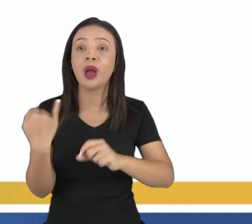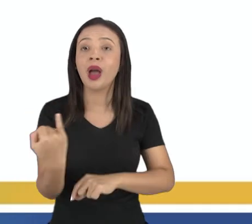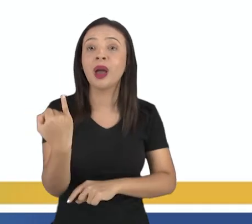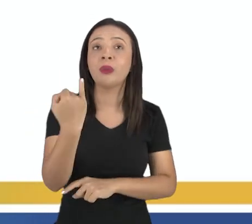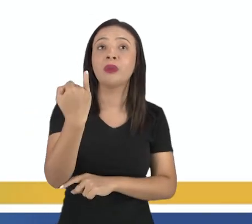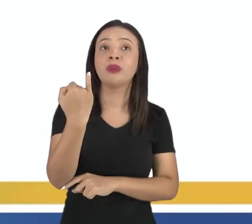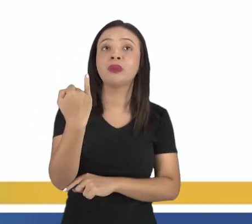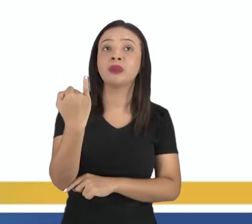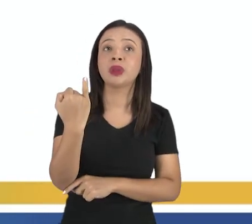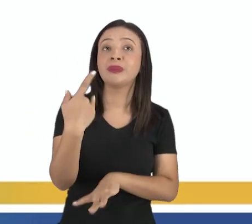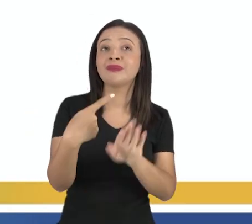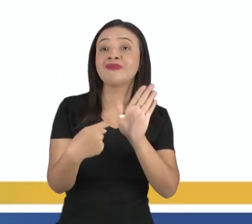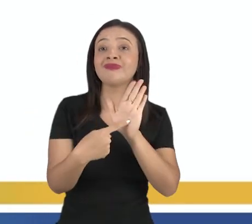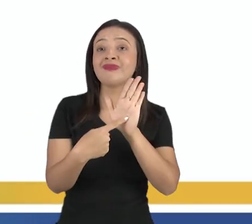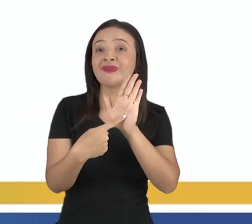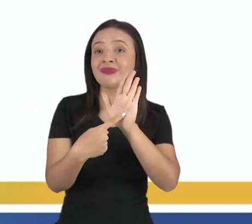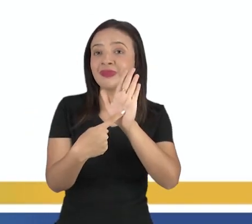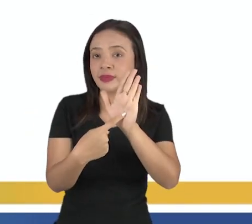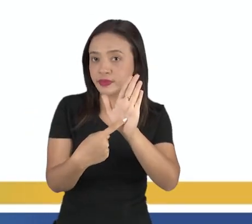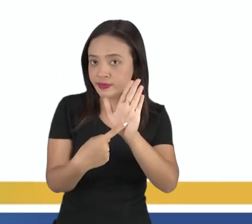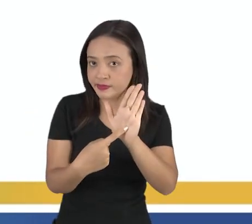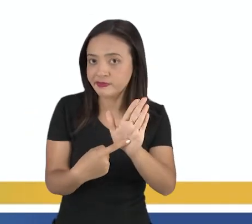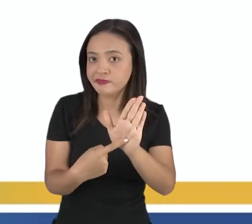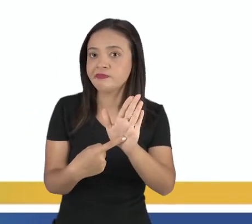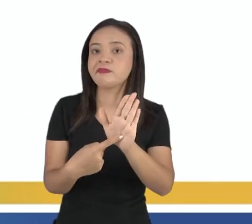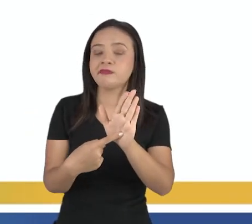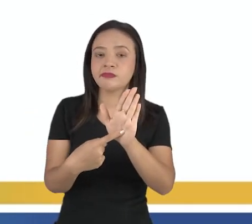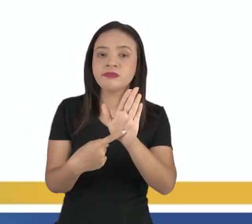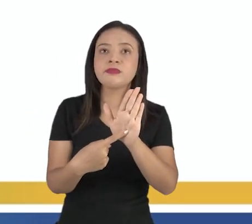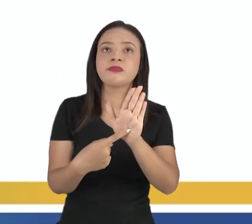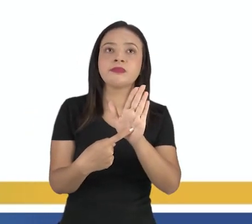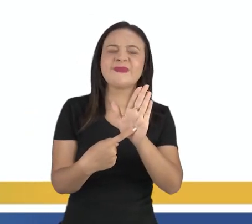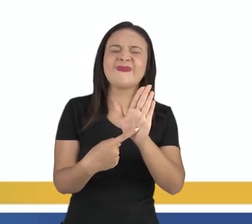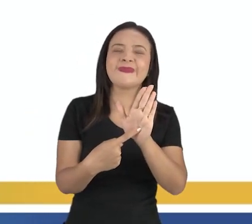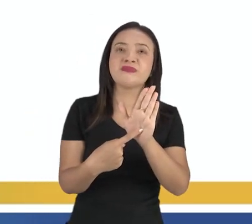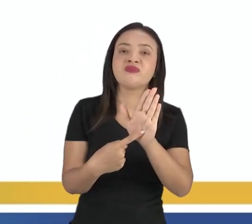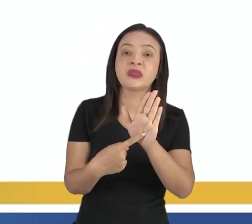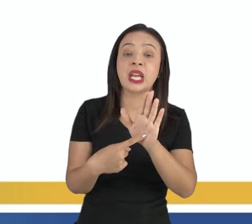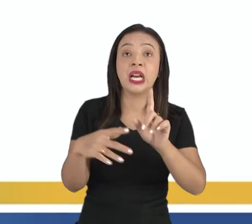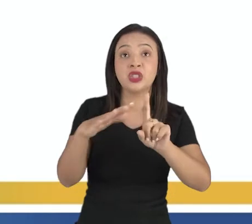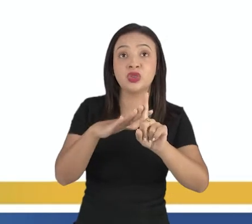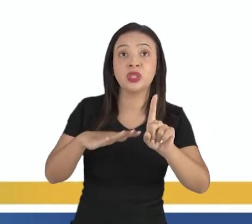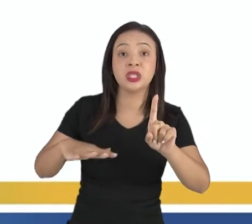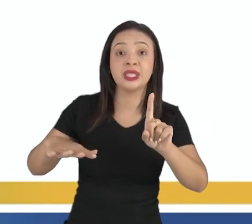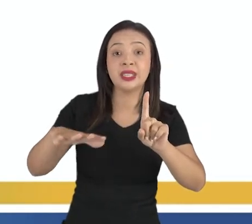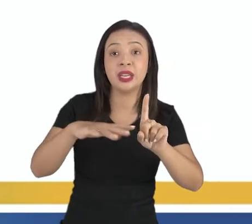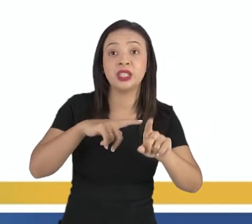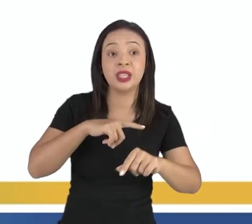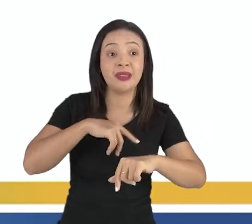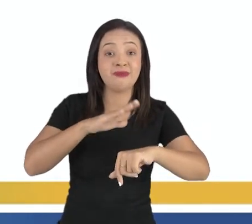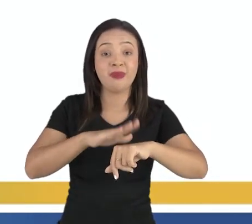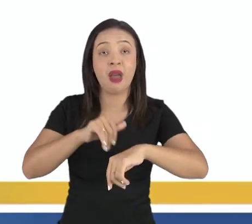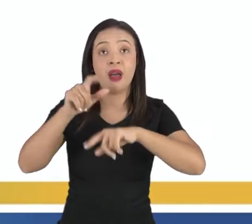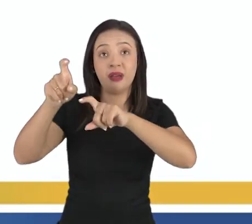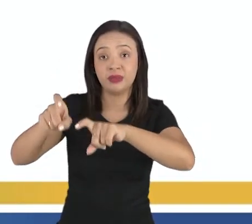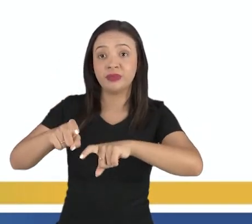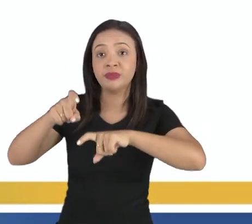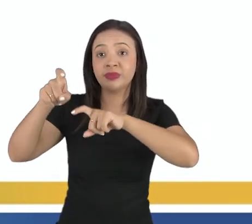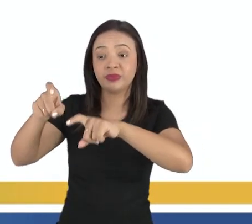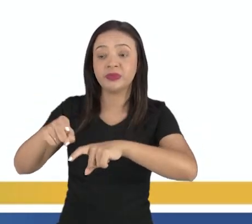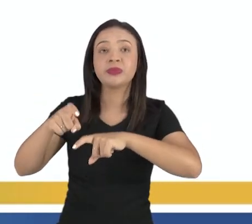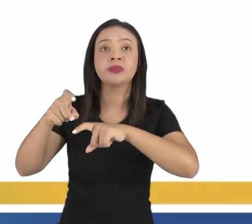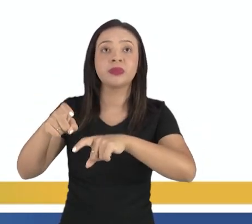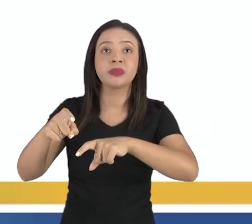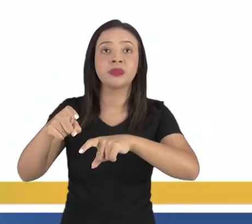gente mostrar que isso, a princípio, as sociedades predominantes agrárias que o Brasil passou por esse